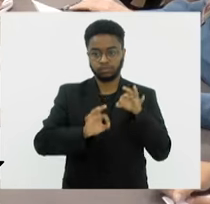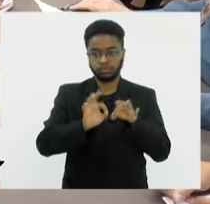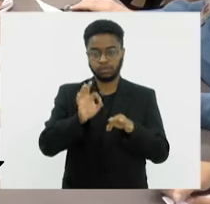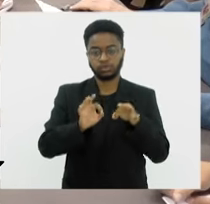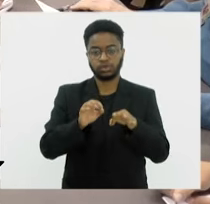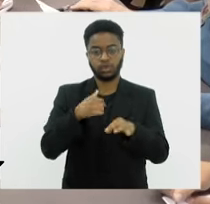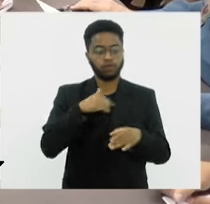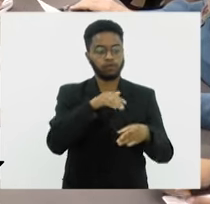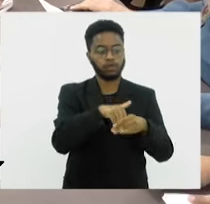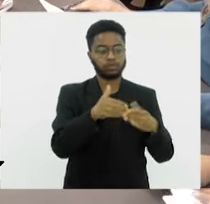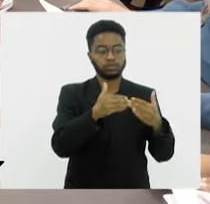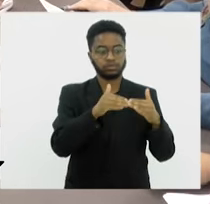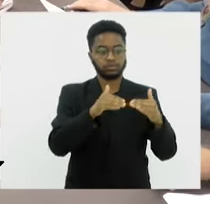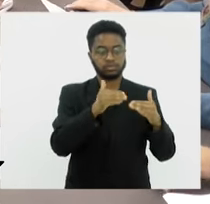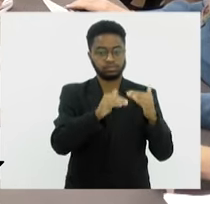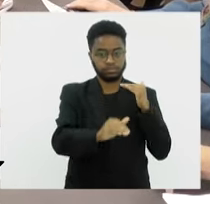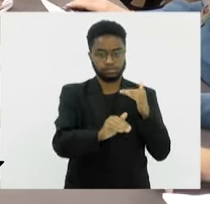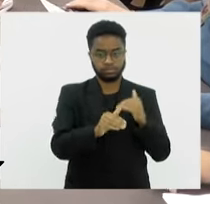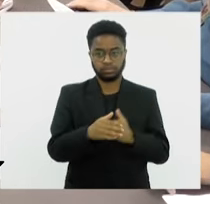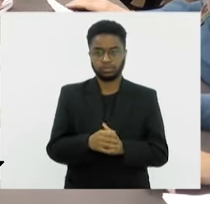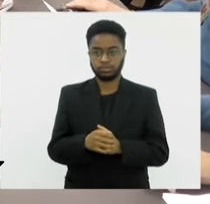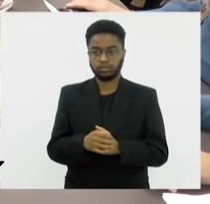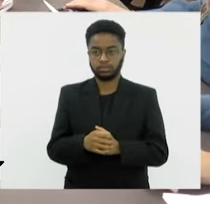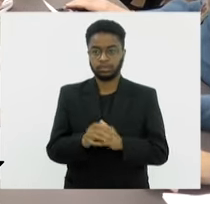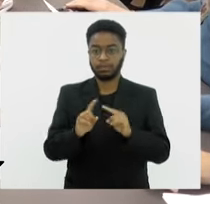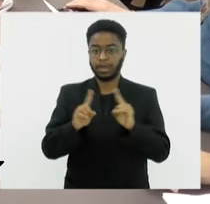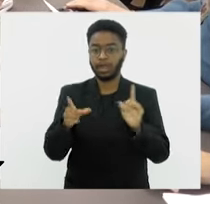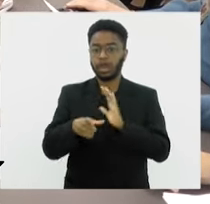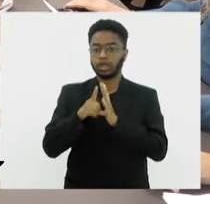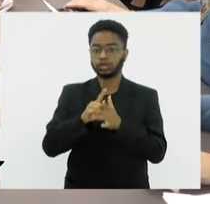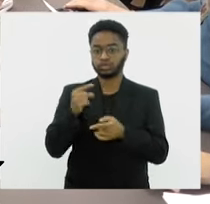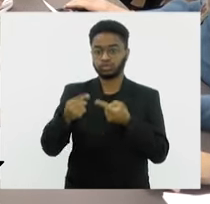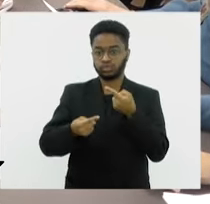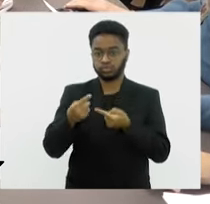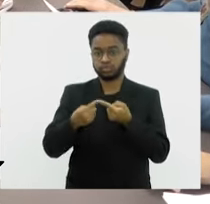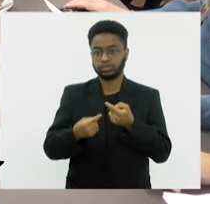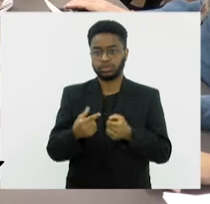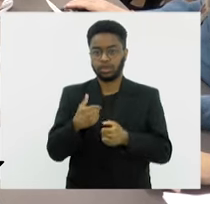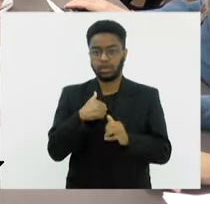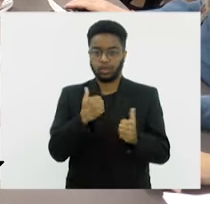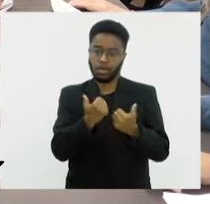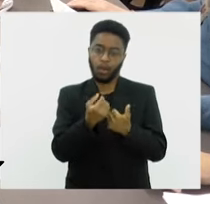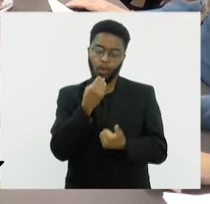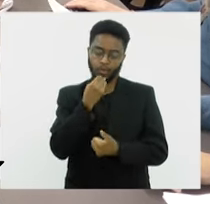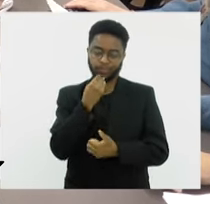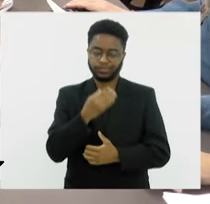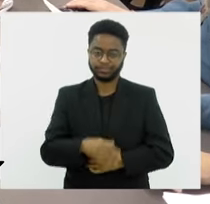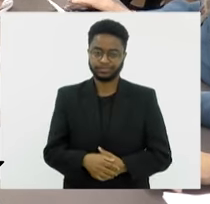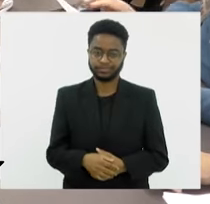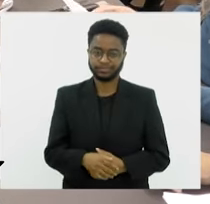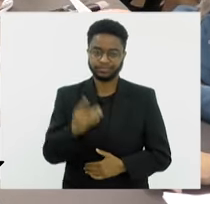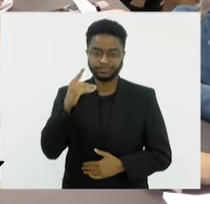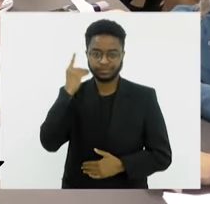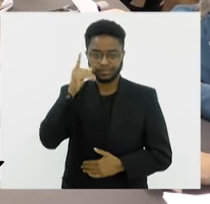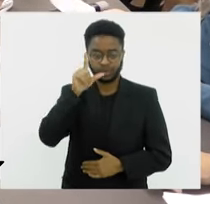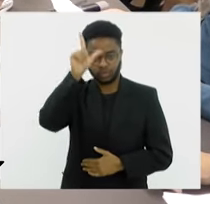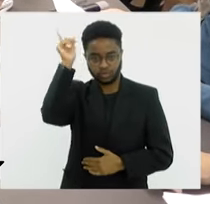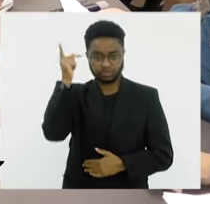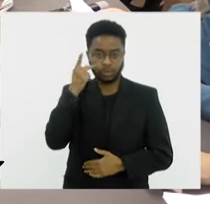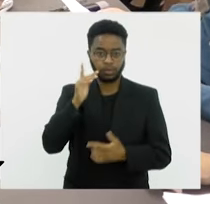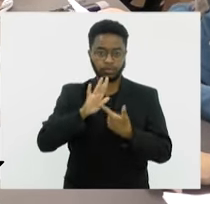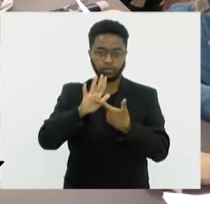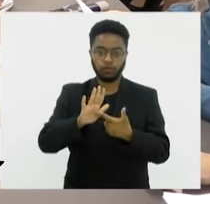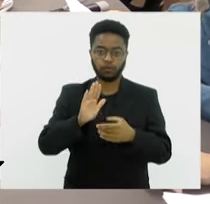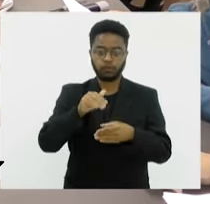vou passar o voto divergente, mas vou botar o projeto em discussão antes da apresentação. Vou sustentar, né? Evidentemente. Deputado Luiz Paulo, então, para apresentar o voto